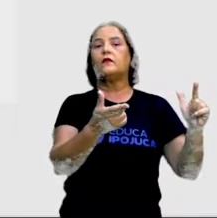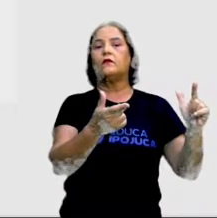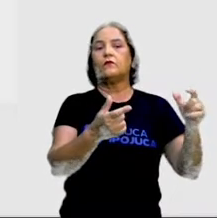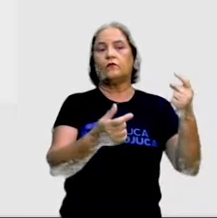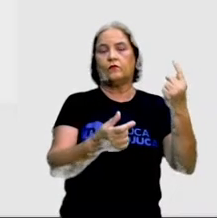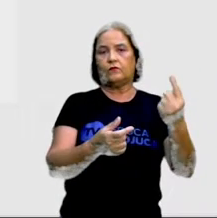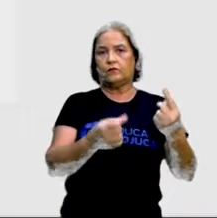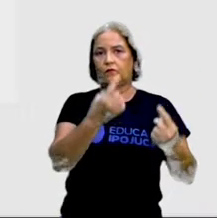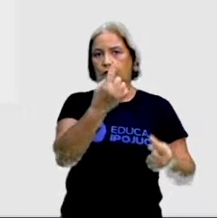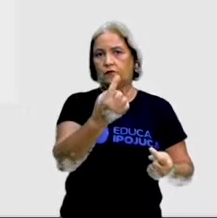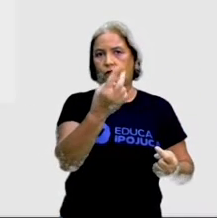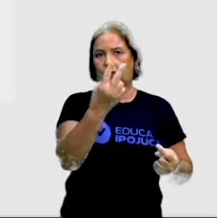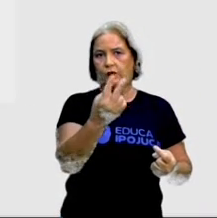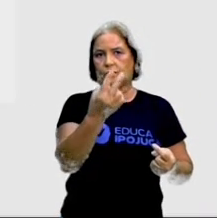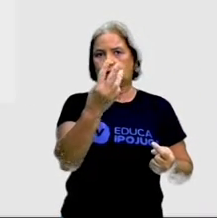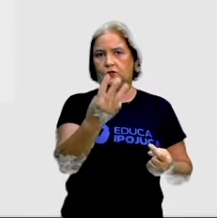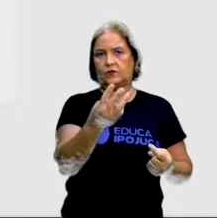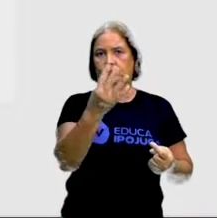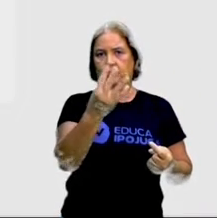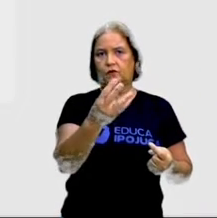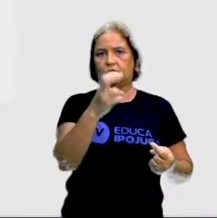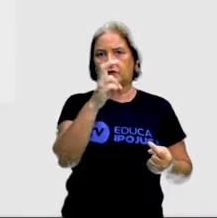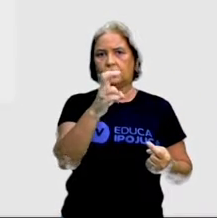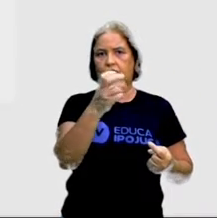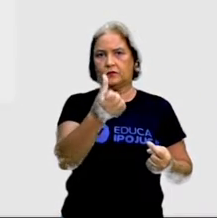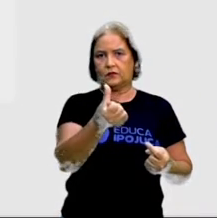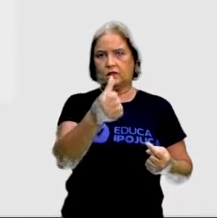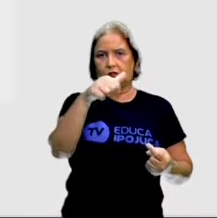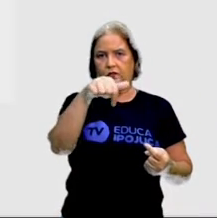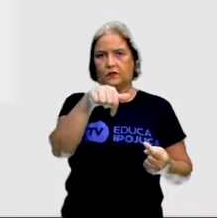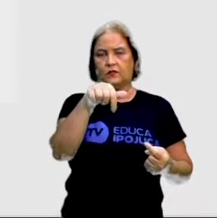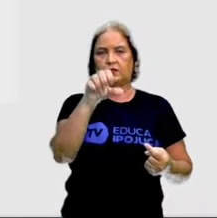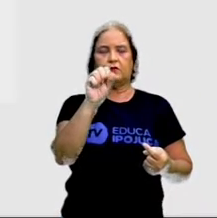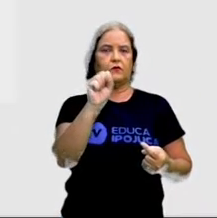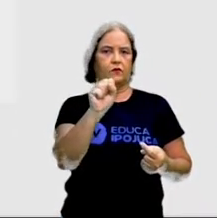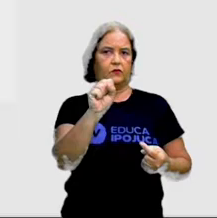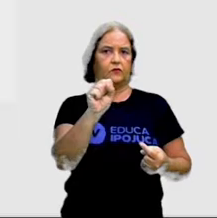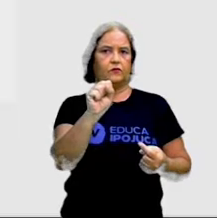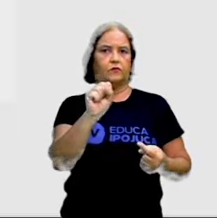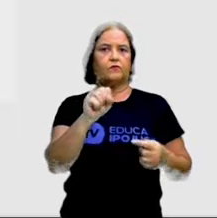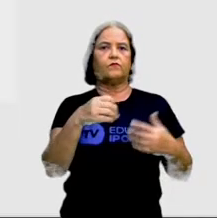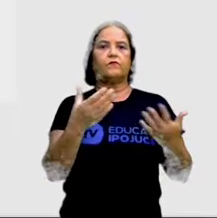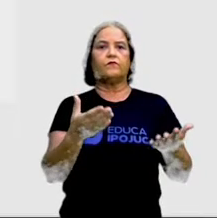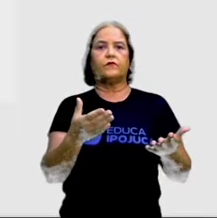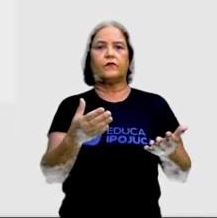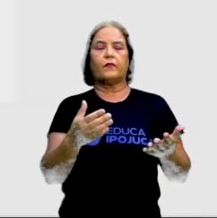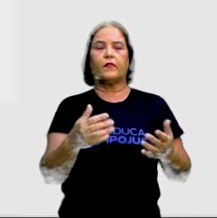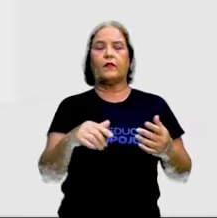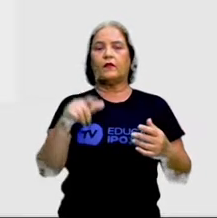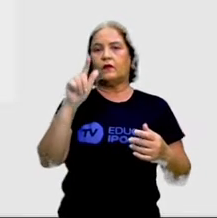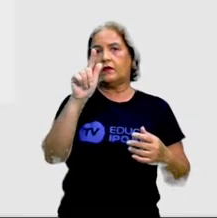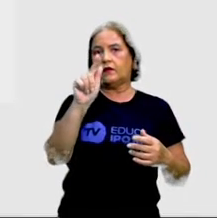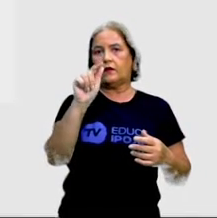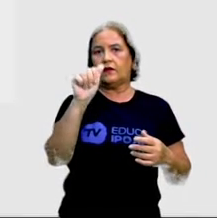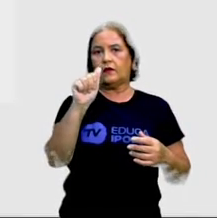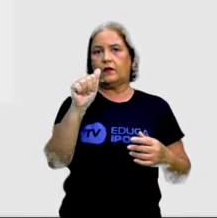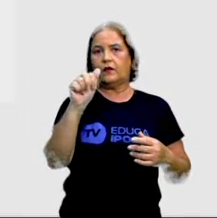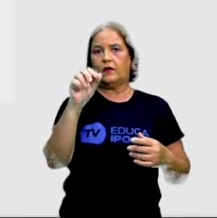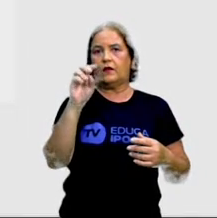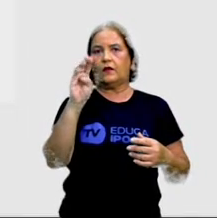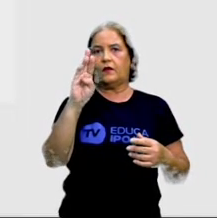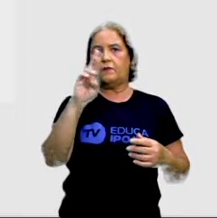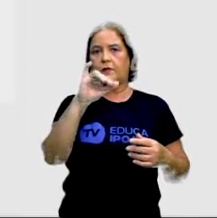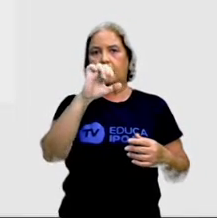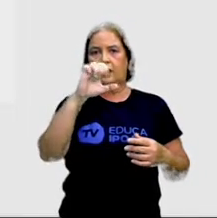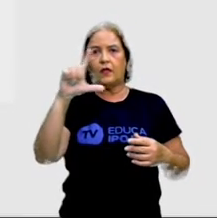um dois três quatro cinco seis sete oito Gabriel tem a mesma